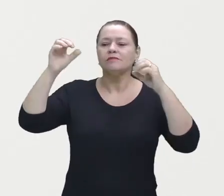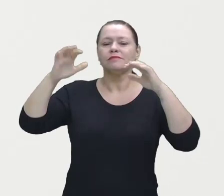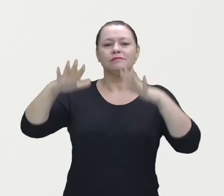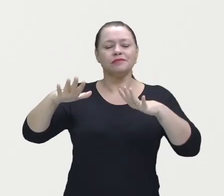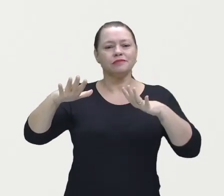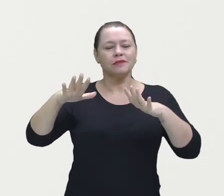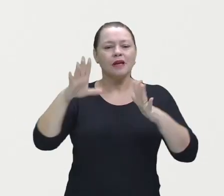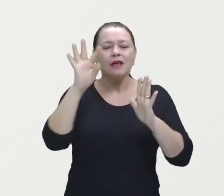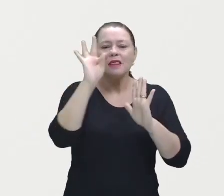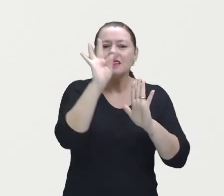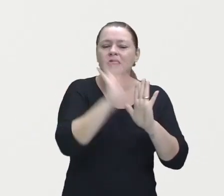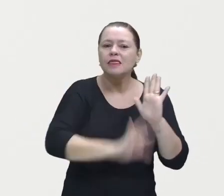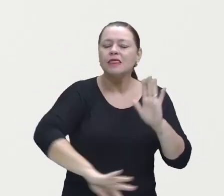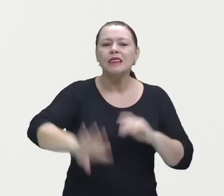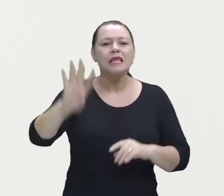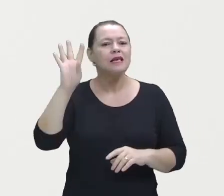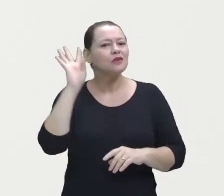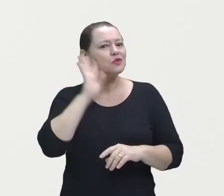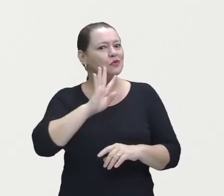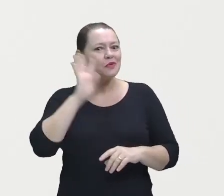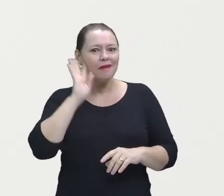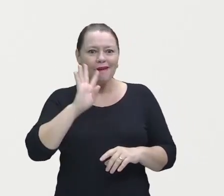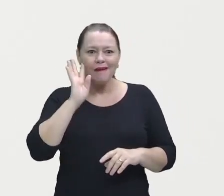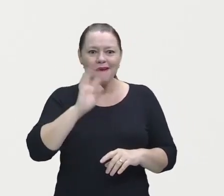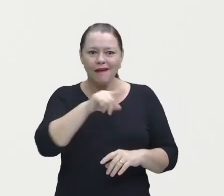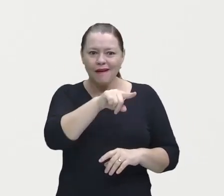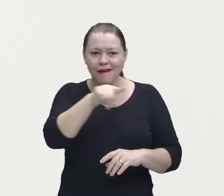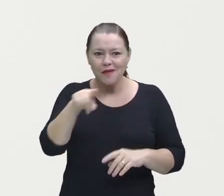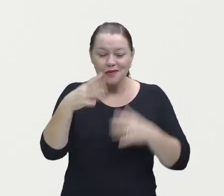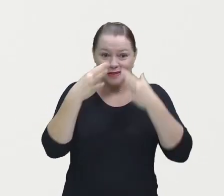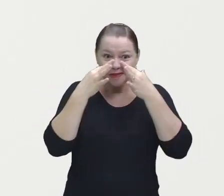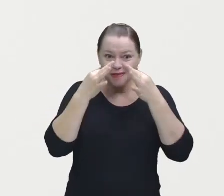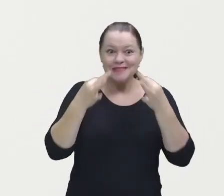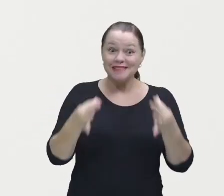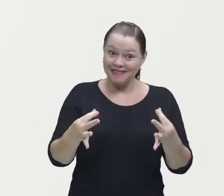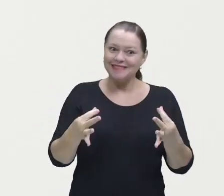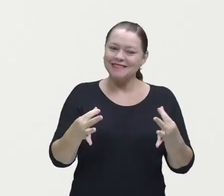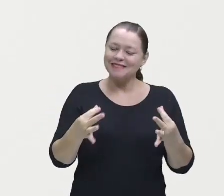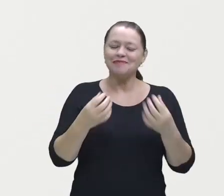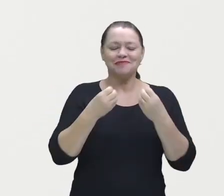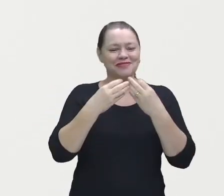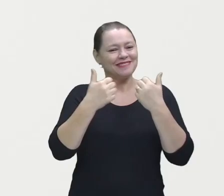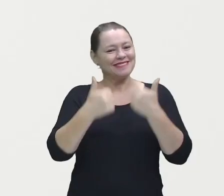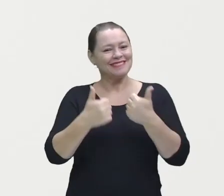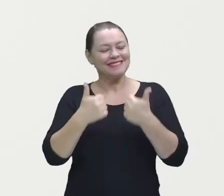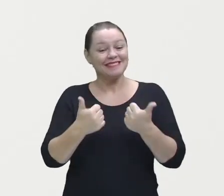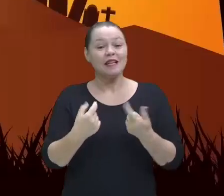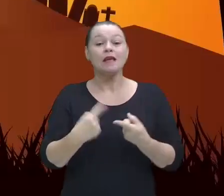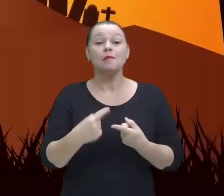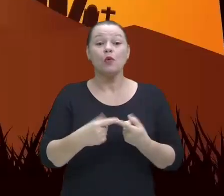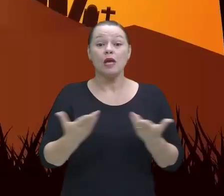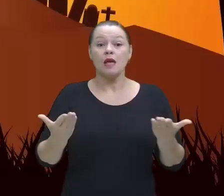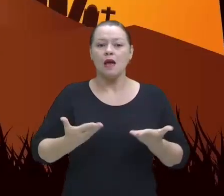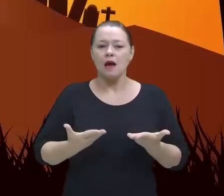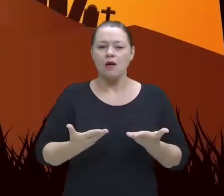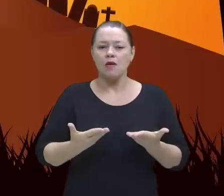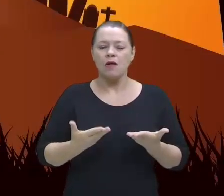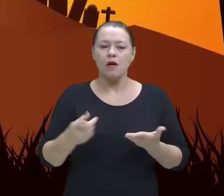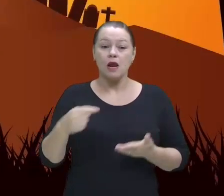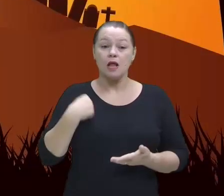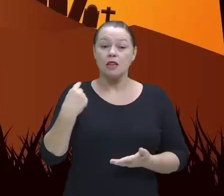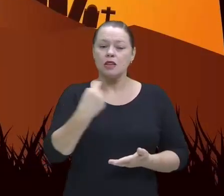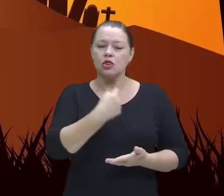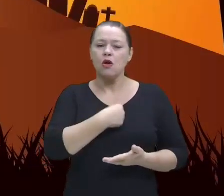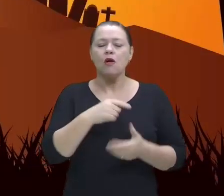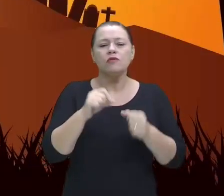texto legal, que texto divertido. Vocês prestaram bastante atenção? Muito bem, porque agora nós vamos fazer